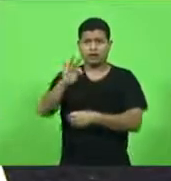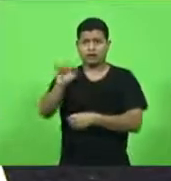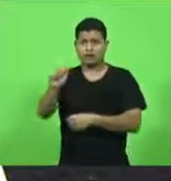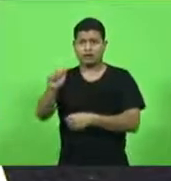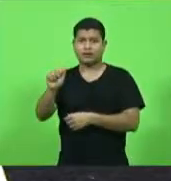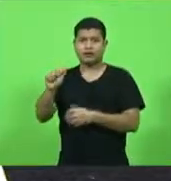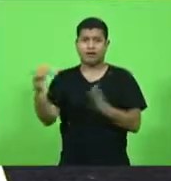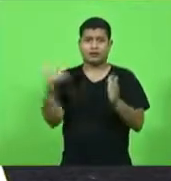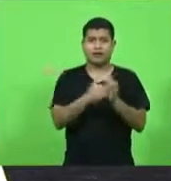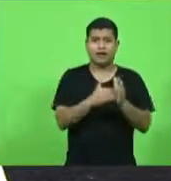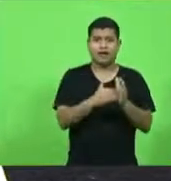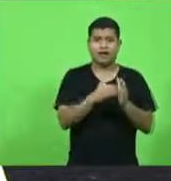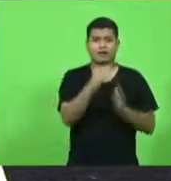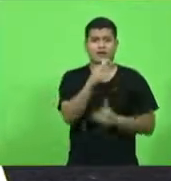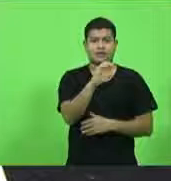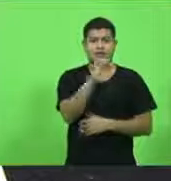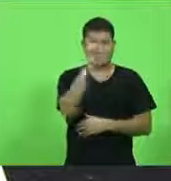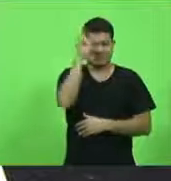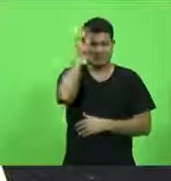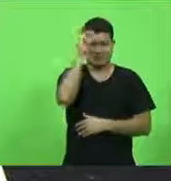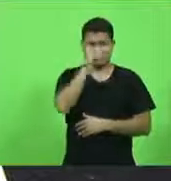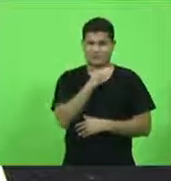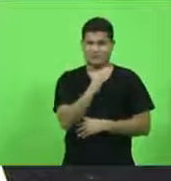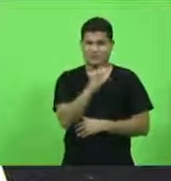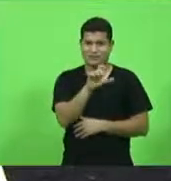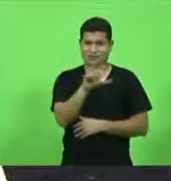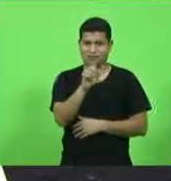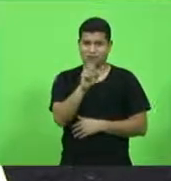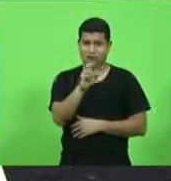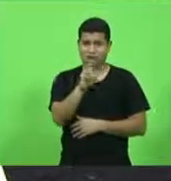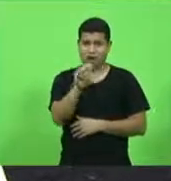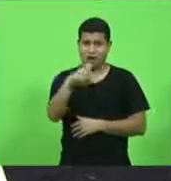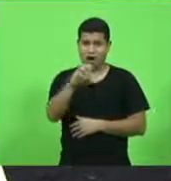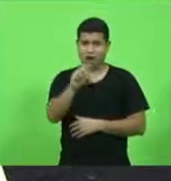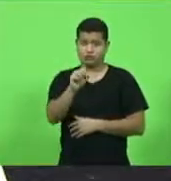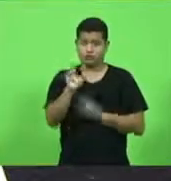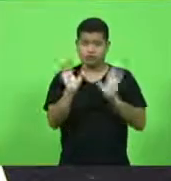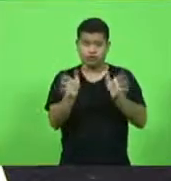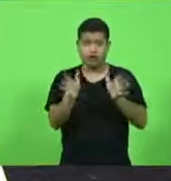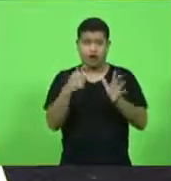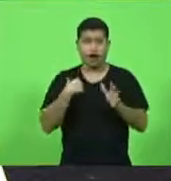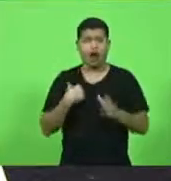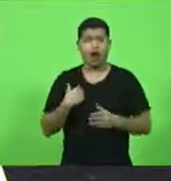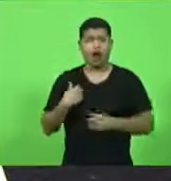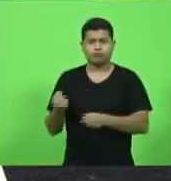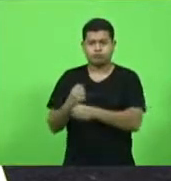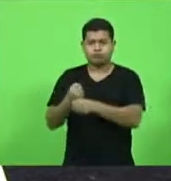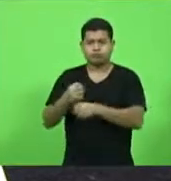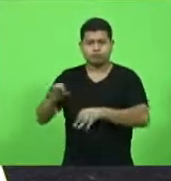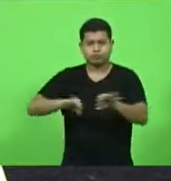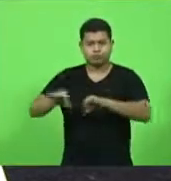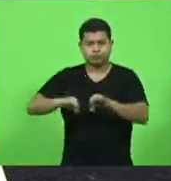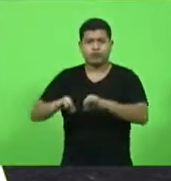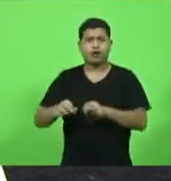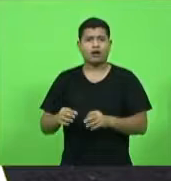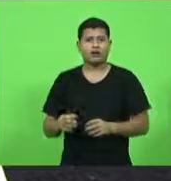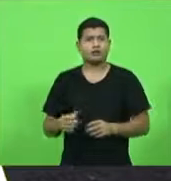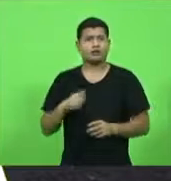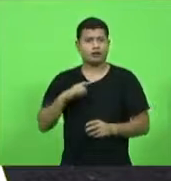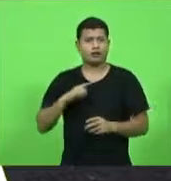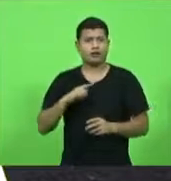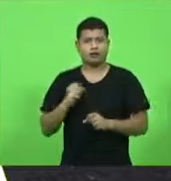As obras iniciaram e está a todo vapor. E isso nós precisamos também que assim ou seja feito.